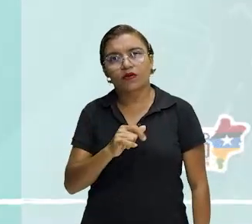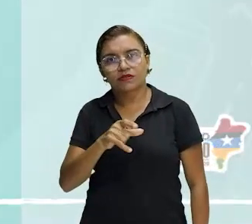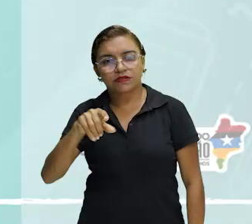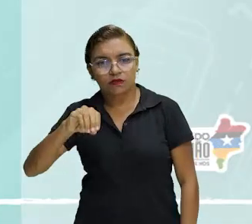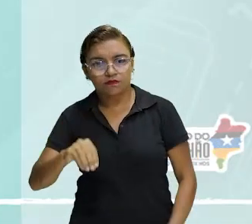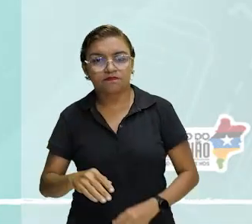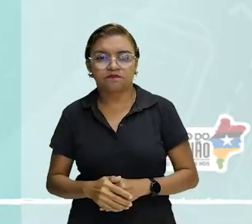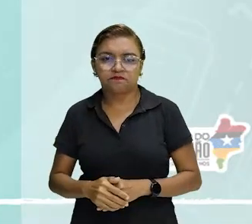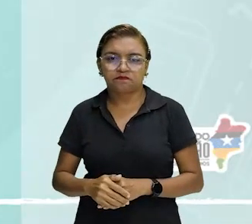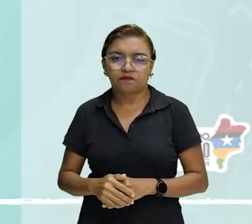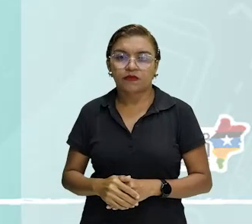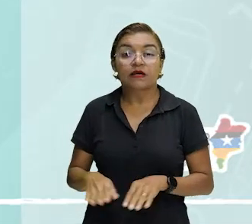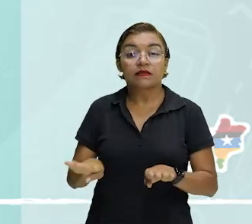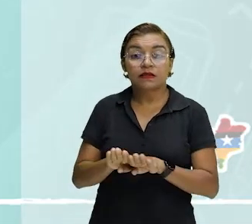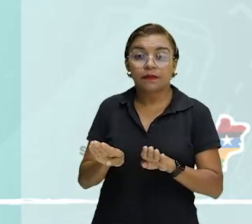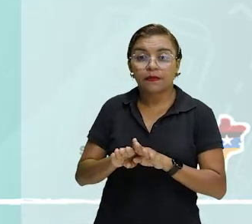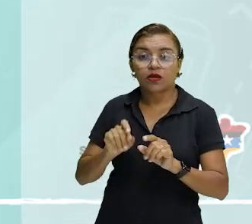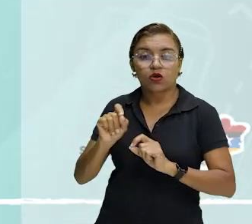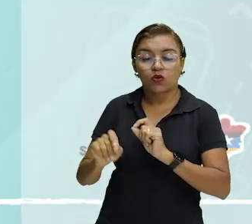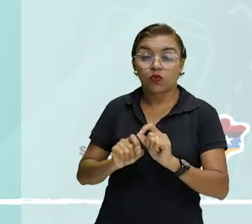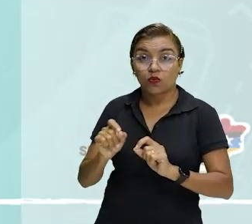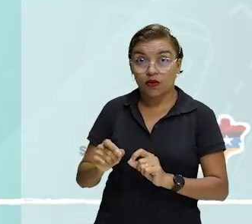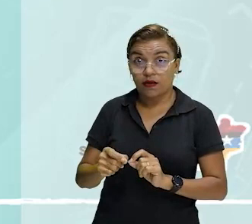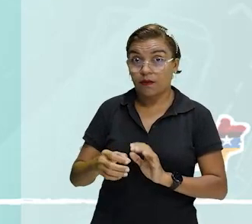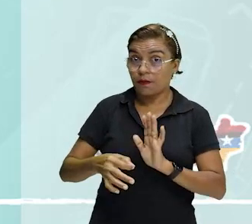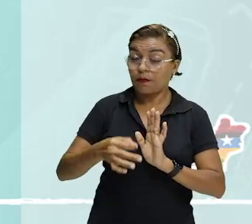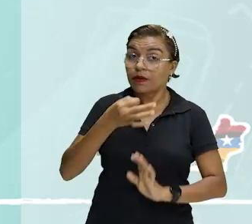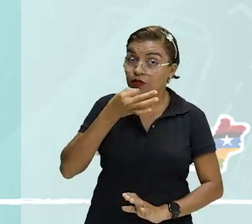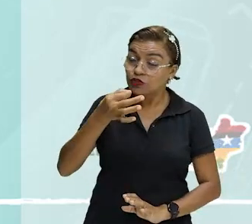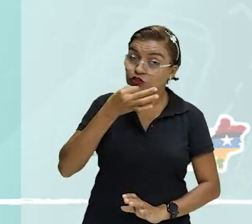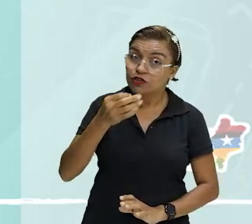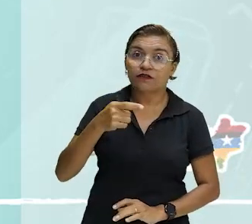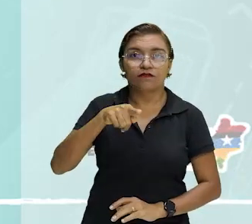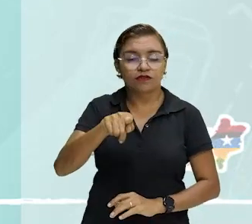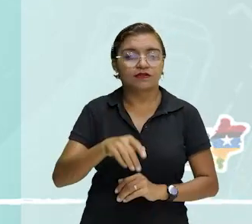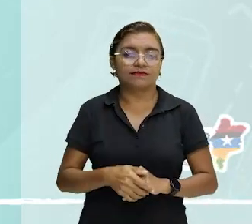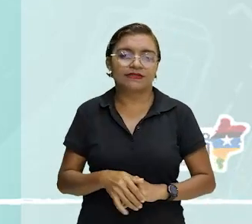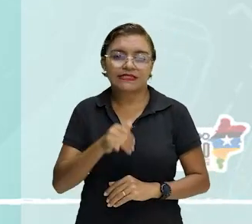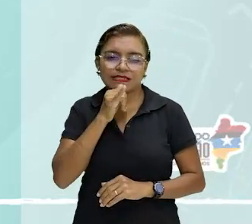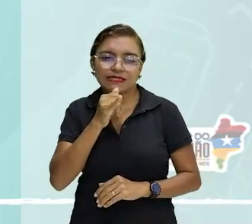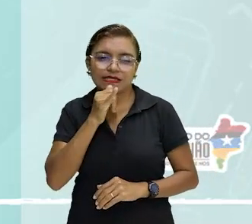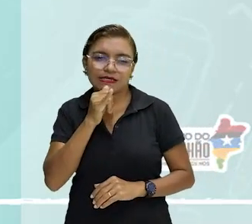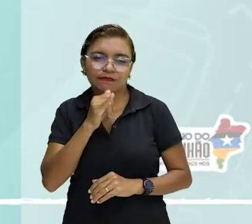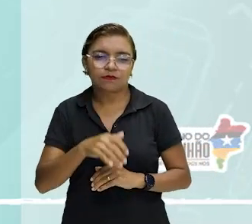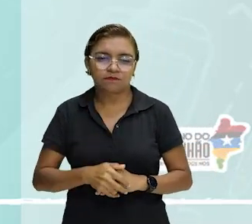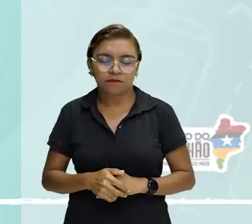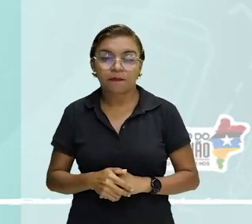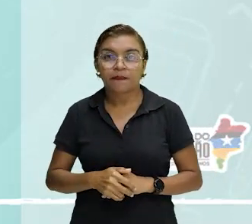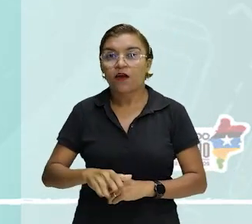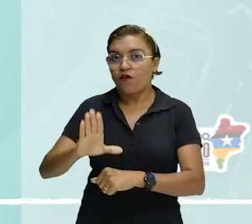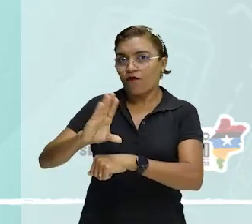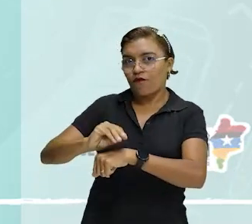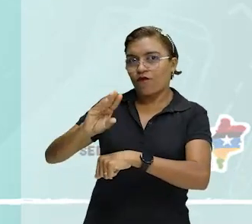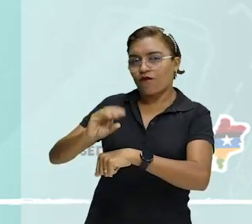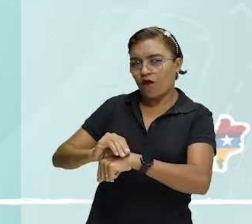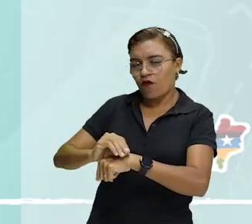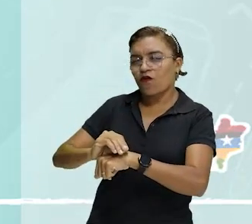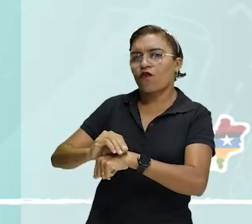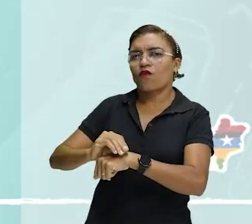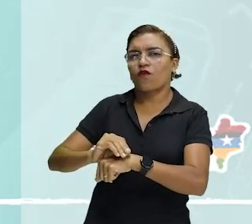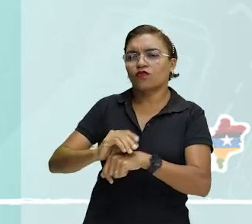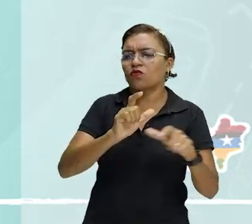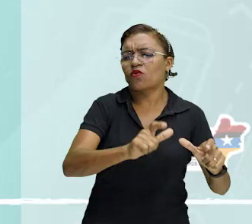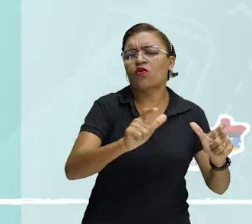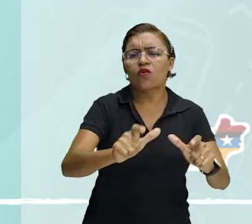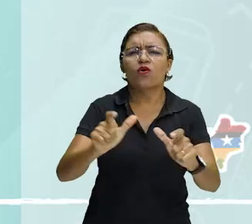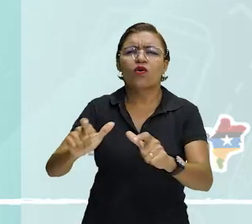sobre a composição. Uma dica para fazerem fotografias em casa. Coloque um tema em cima da mesa. Façam fotos com várias posições